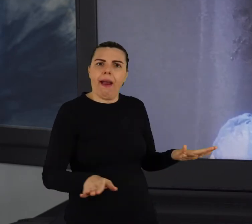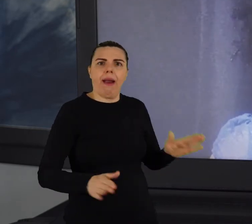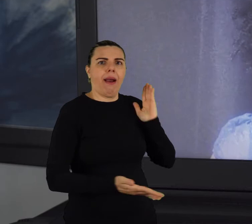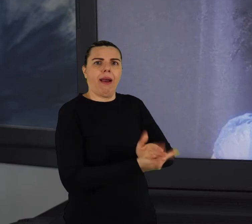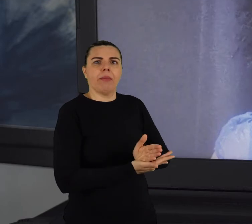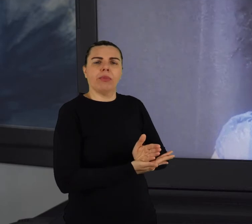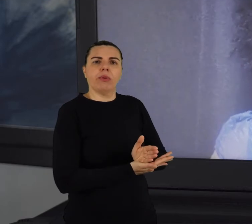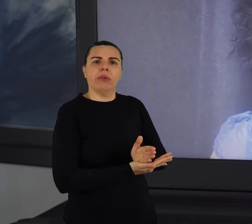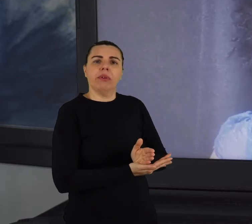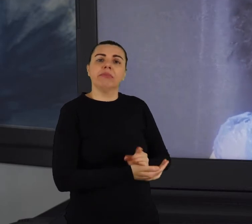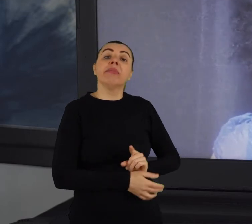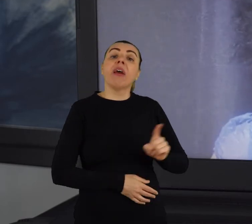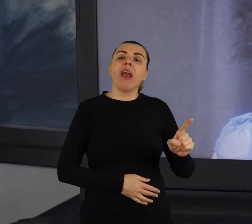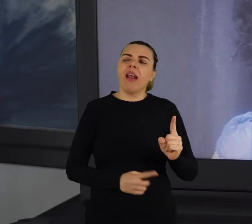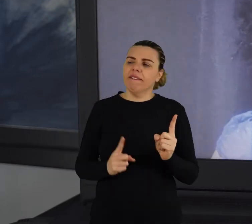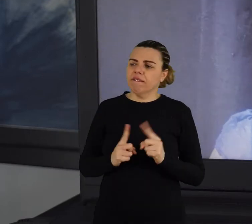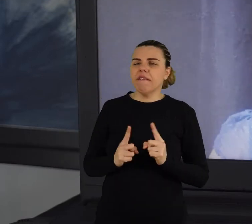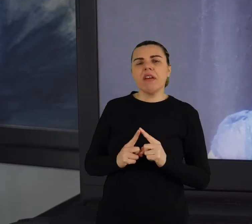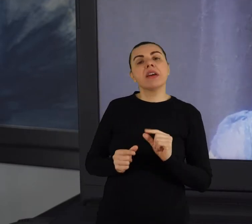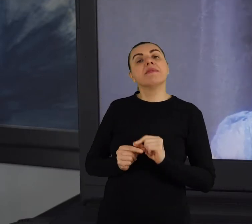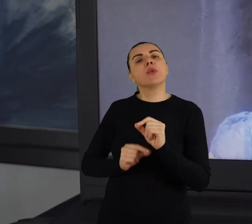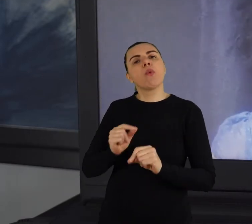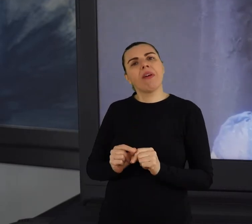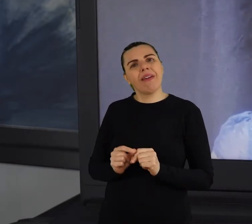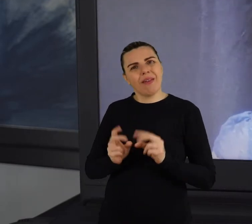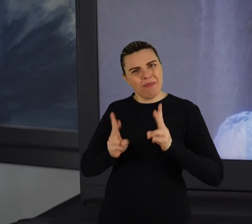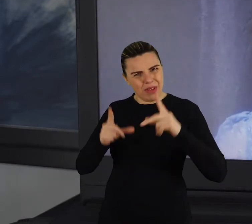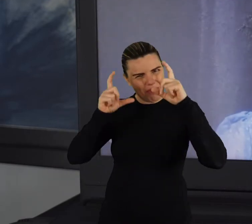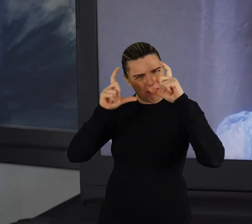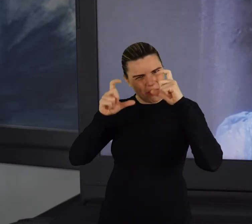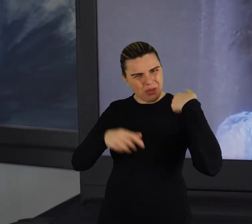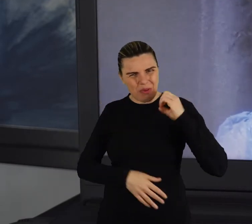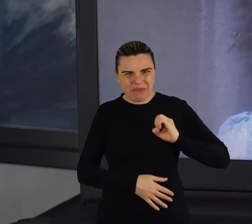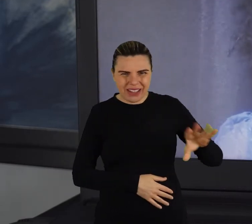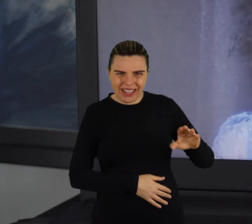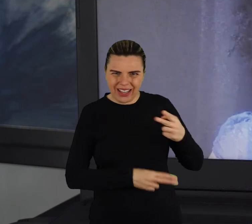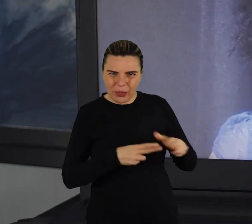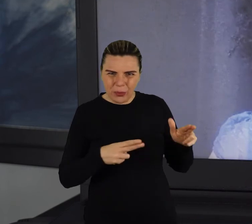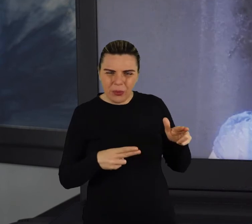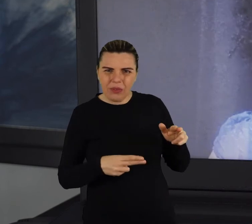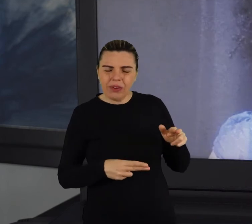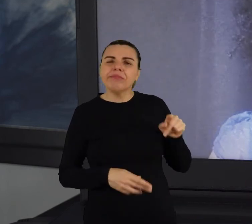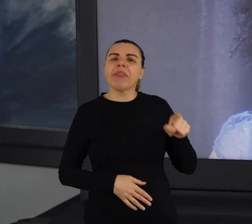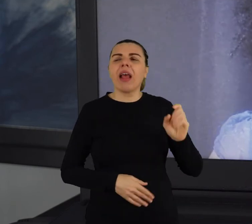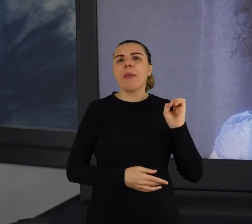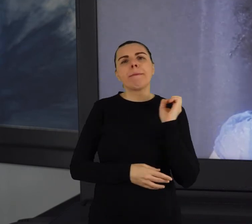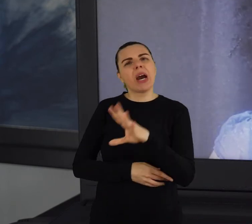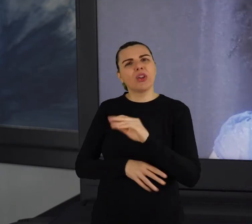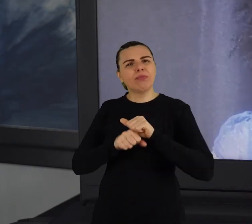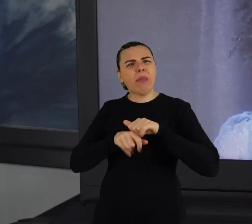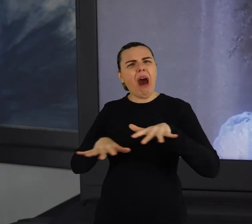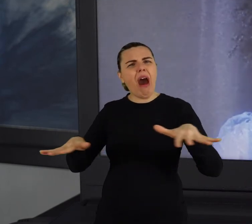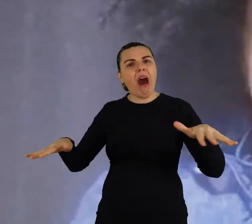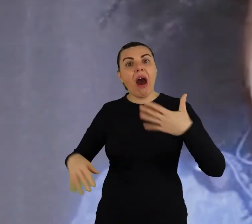E para se vingar de mim, o Jota usou aquela foto que eu tinha mandado lá no início do nosso namoro e espalhou